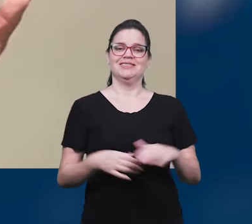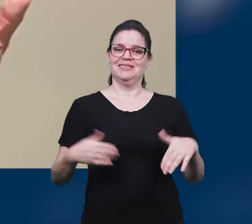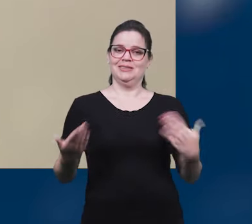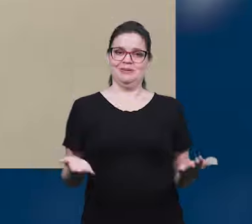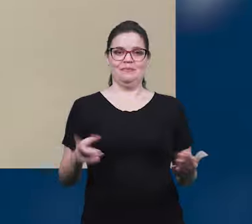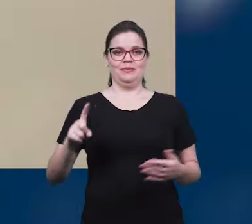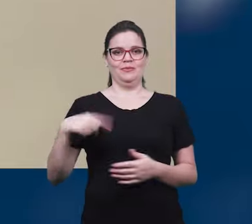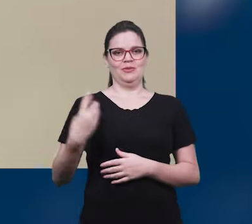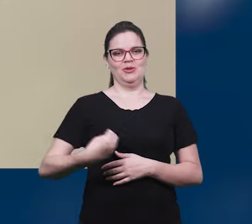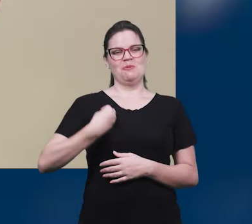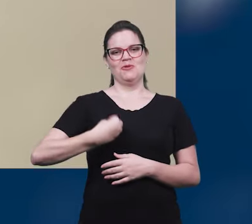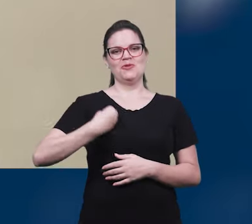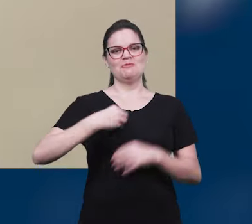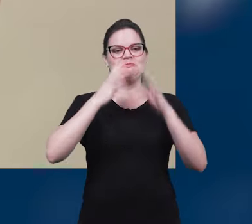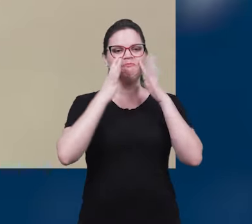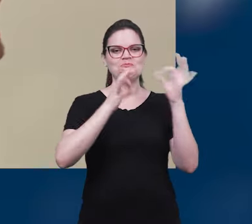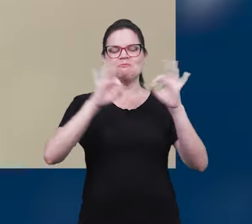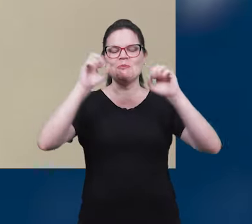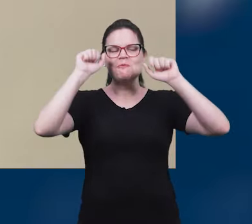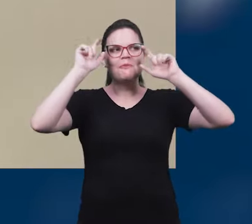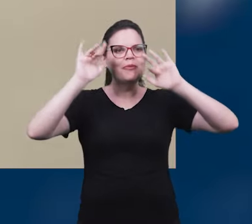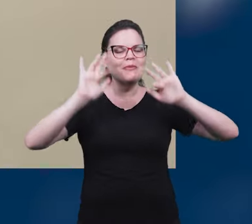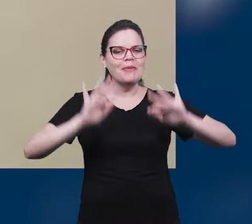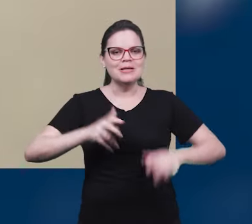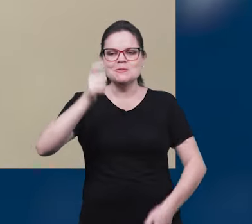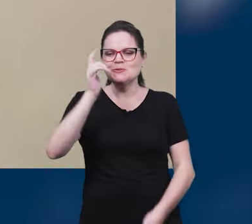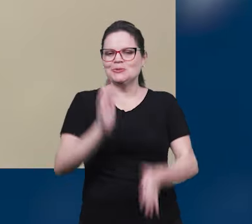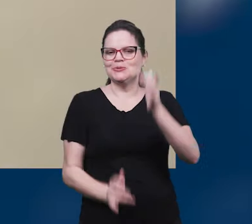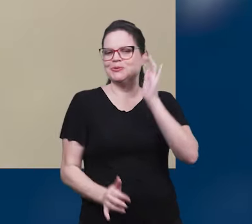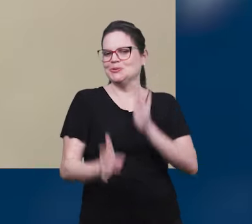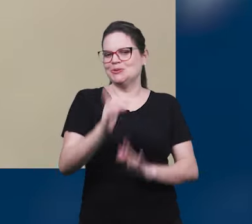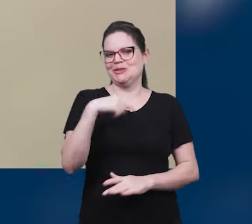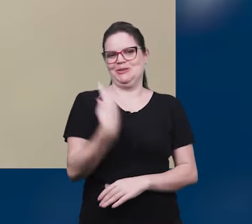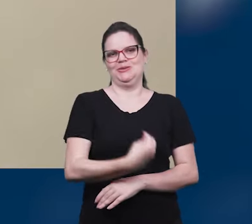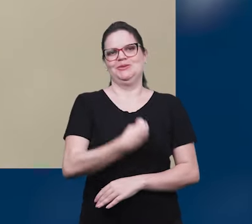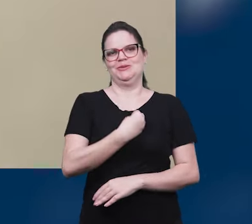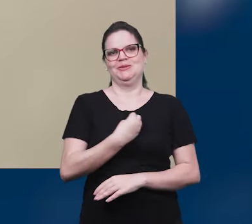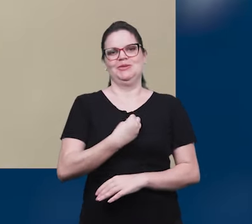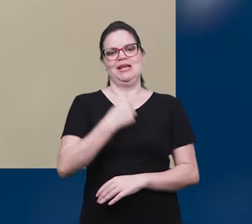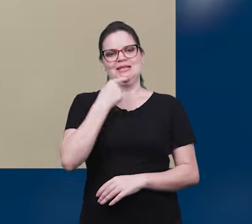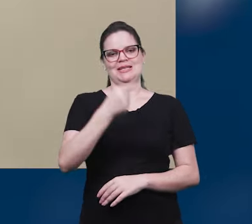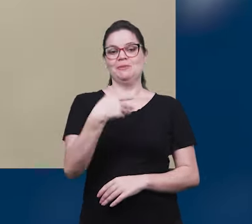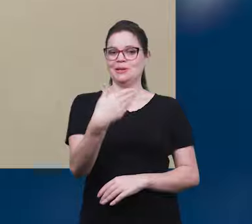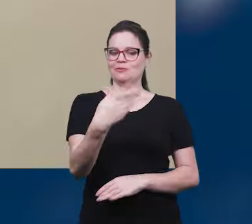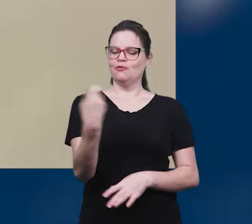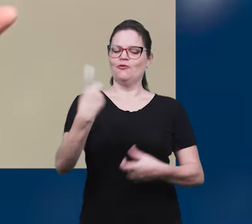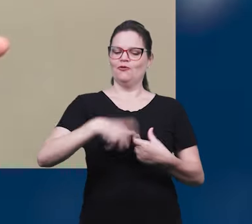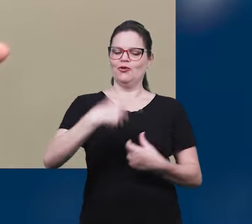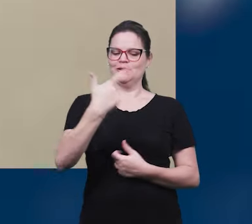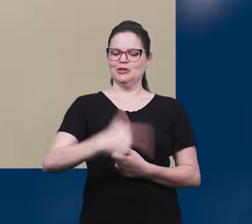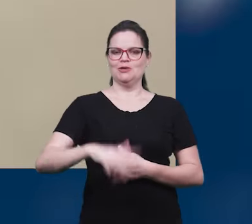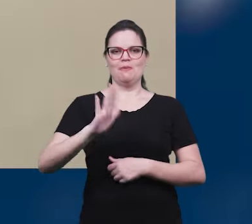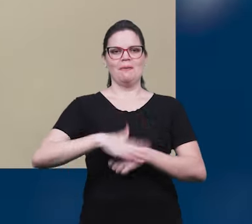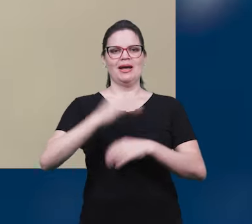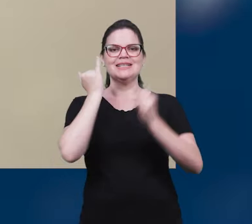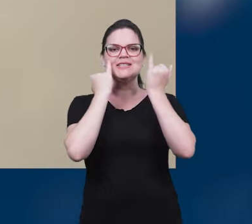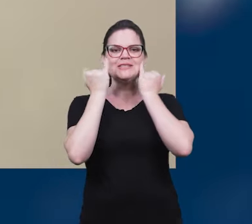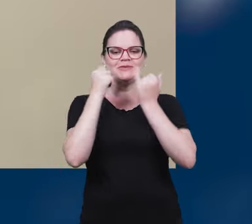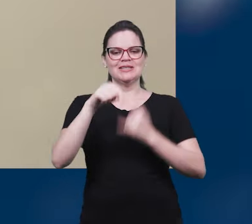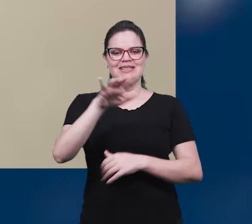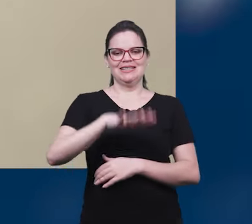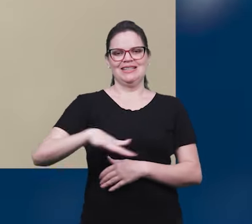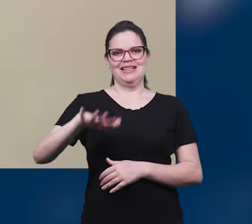temos vivido bênçãos sem medidas derramadas do nosso Deus por isso Voltaremos na semana que vem com mais informações